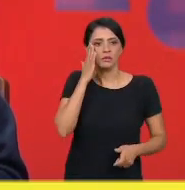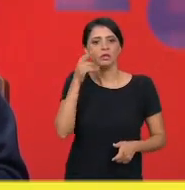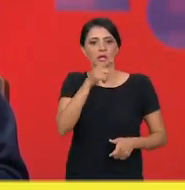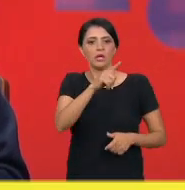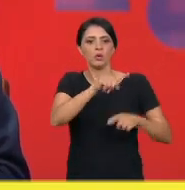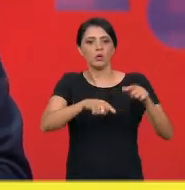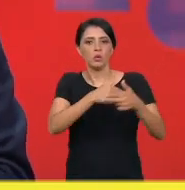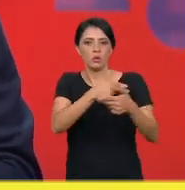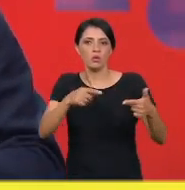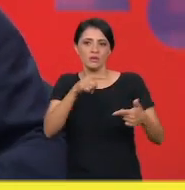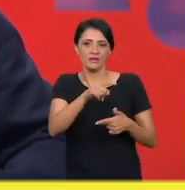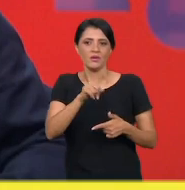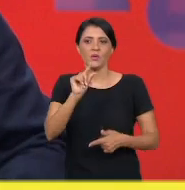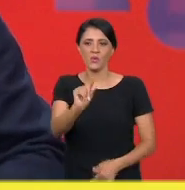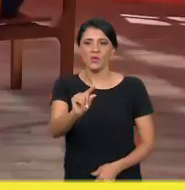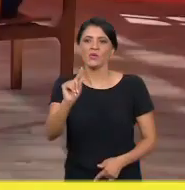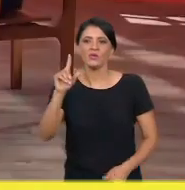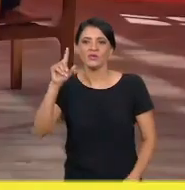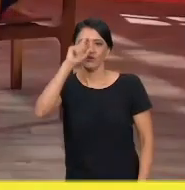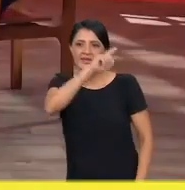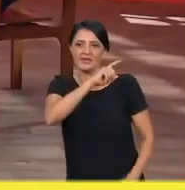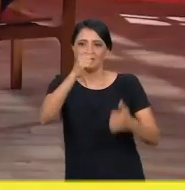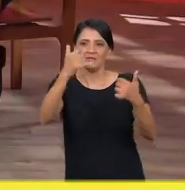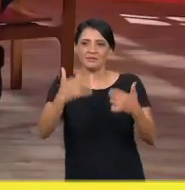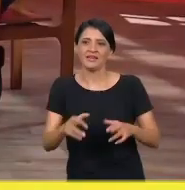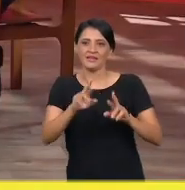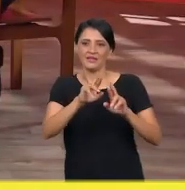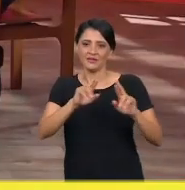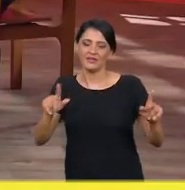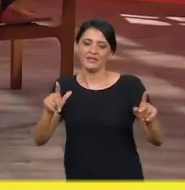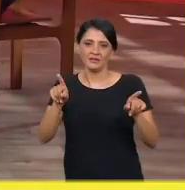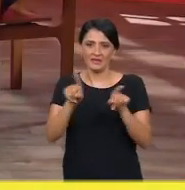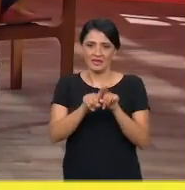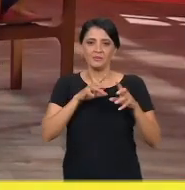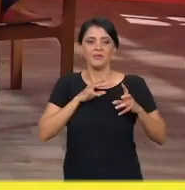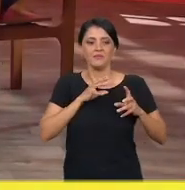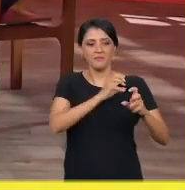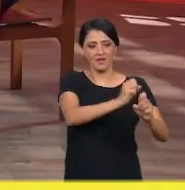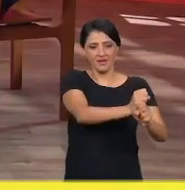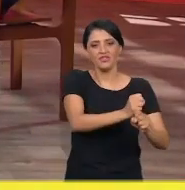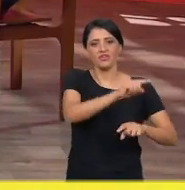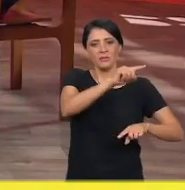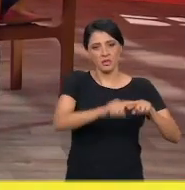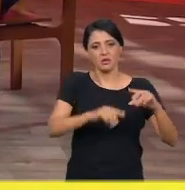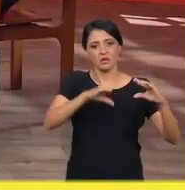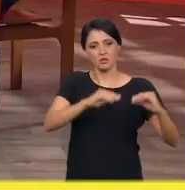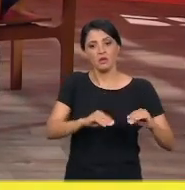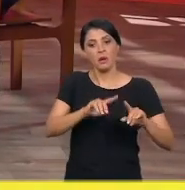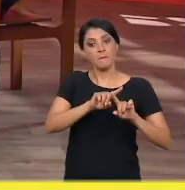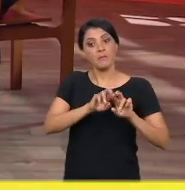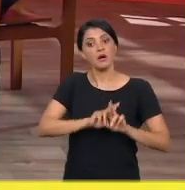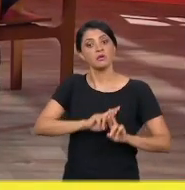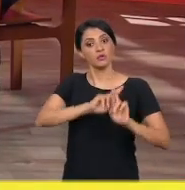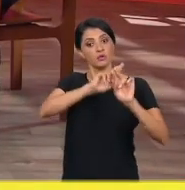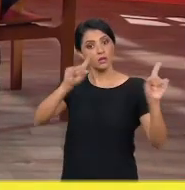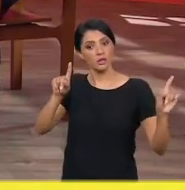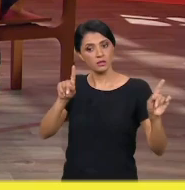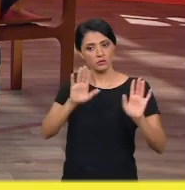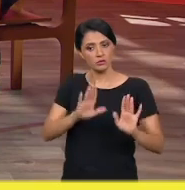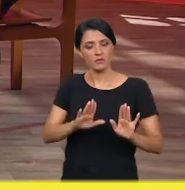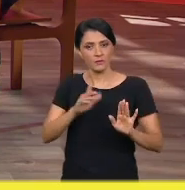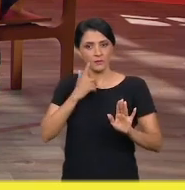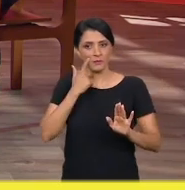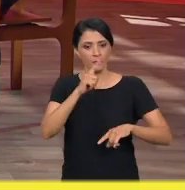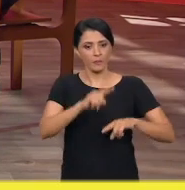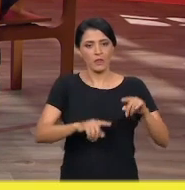fiquei com um pouco de dificuldade de explicar a diferença. A gente mede também a matéria escura, mas a gente mede de forma diferente, não através da luz. A parte da energia escura